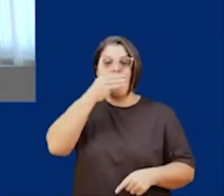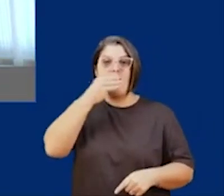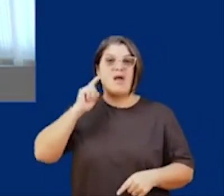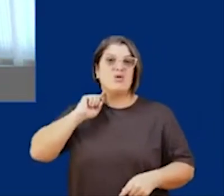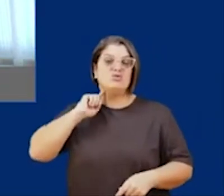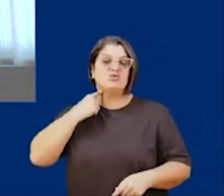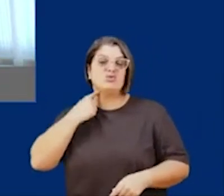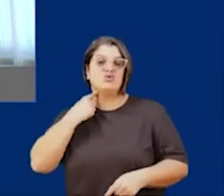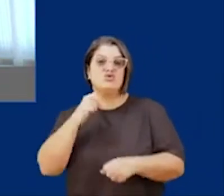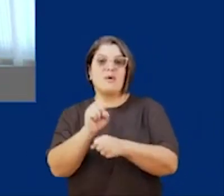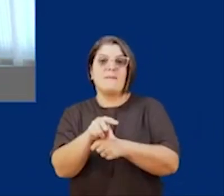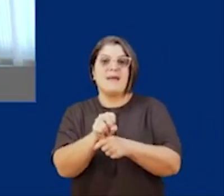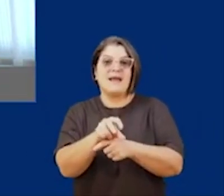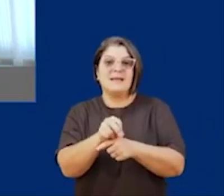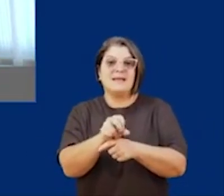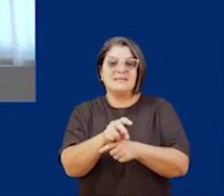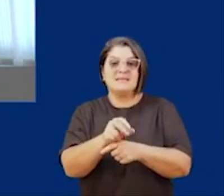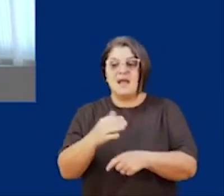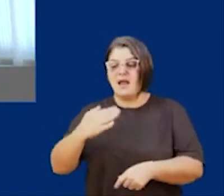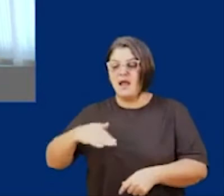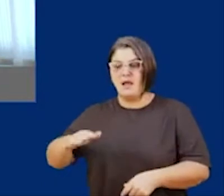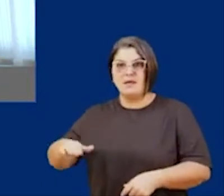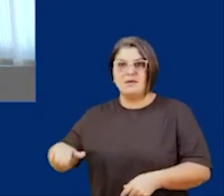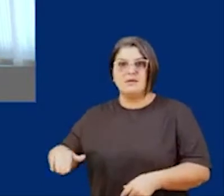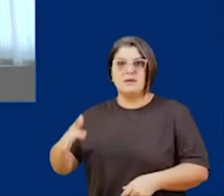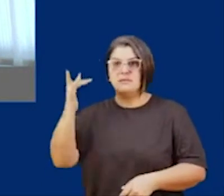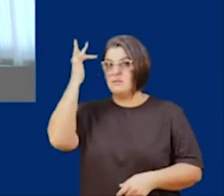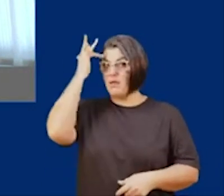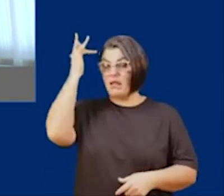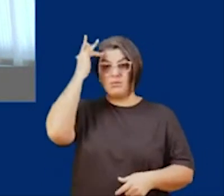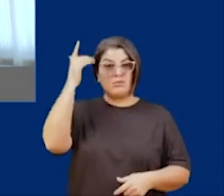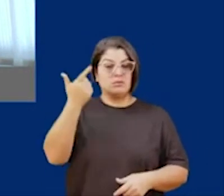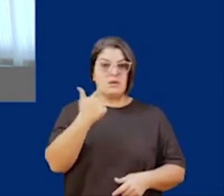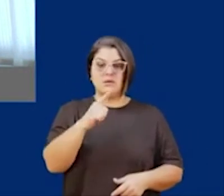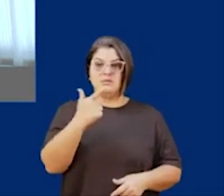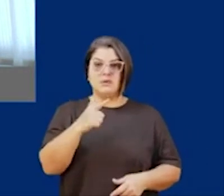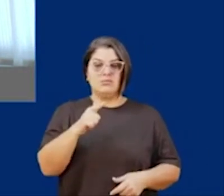bactéria que a criança não tem maturidade ainda para